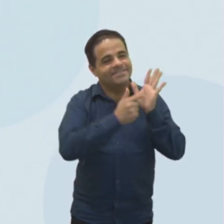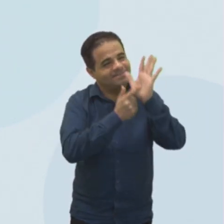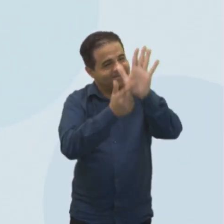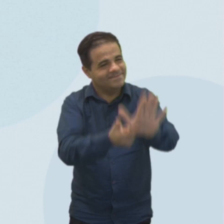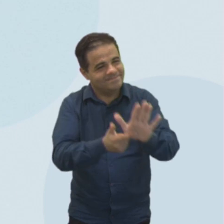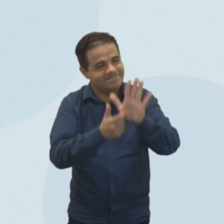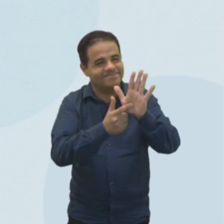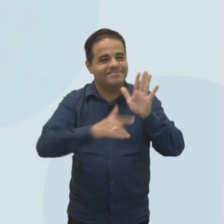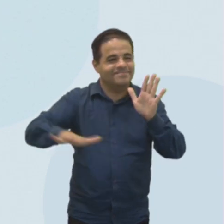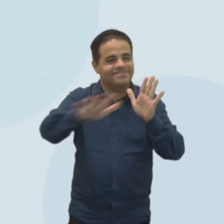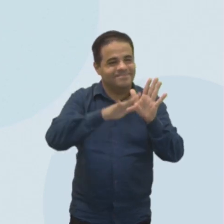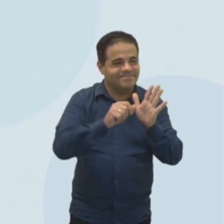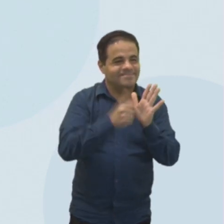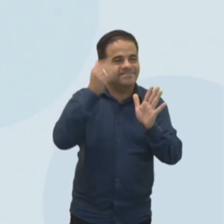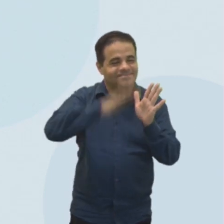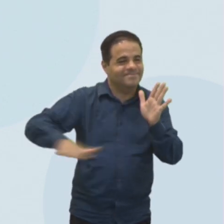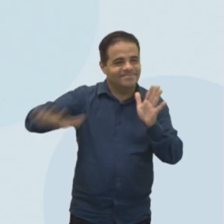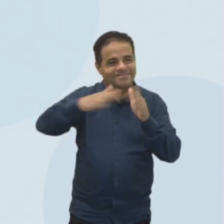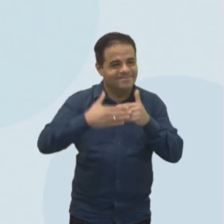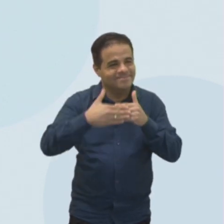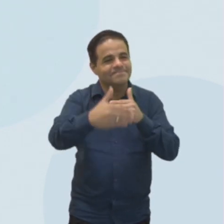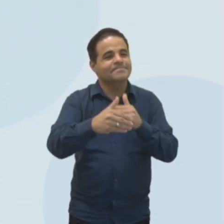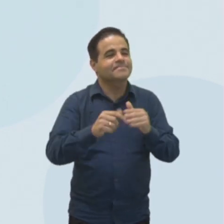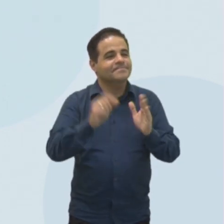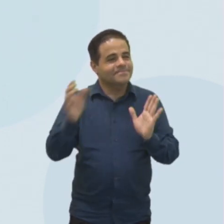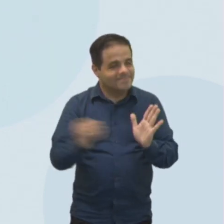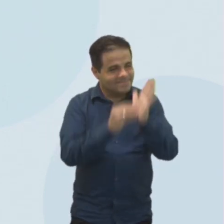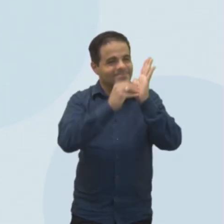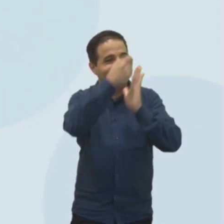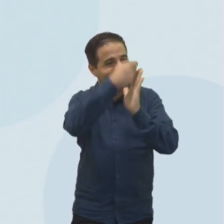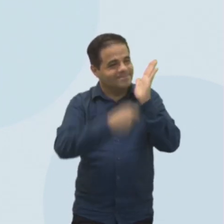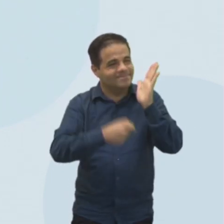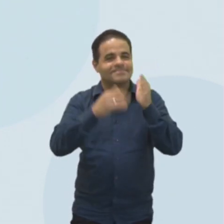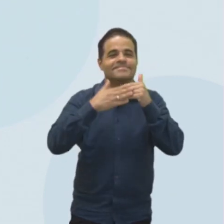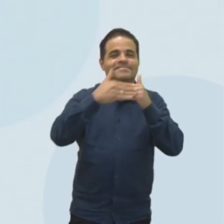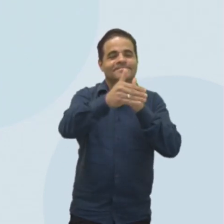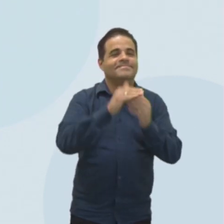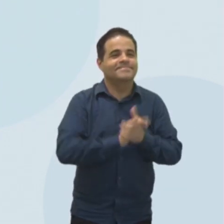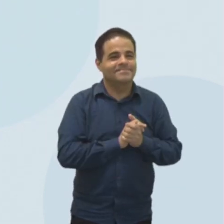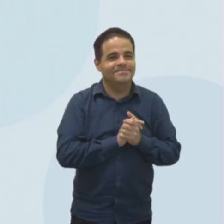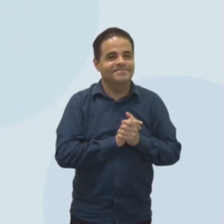tem que estar bem detalhado no roteiro. Próximo slide.